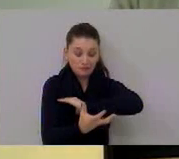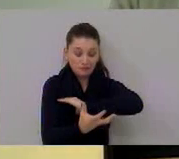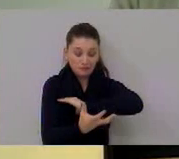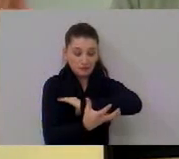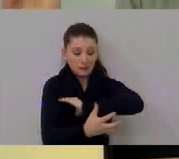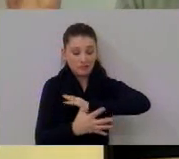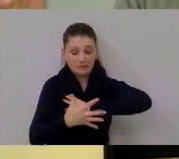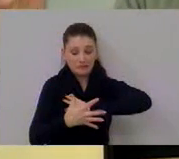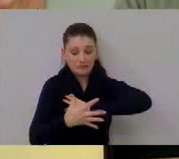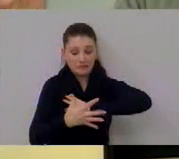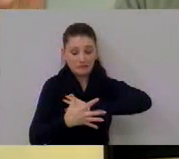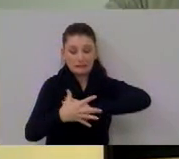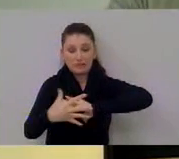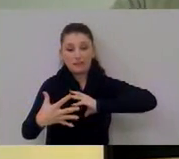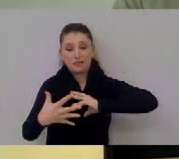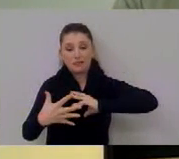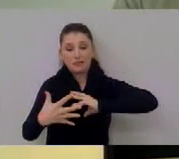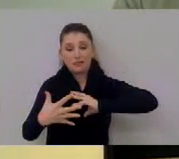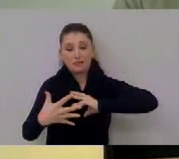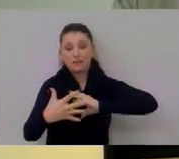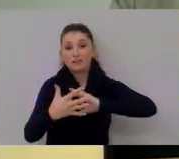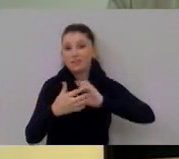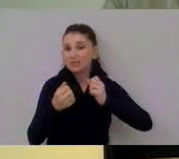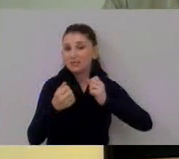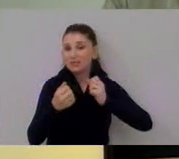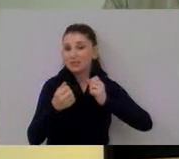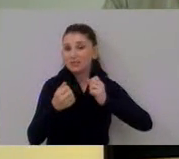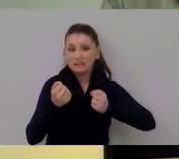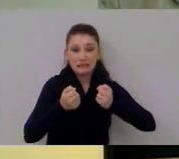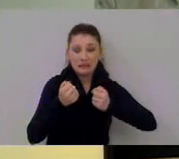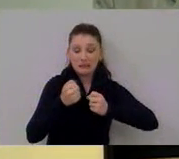impossibilita a passagem de automóveis.